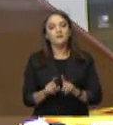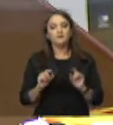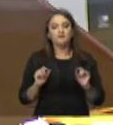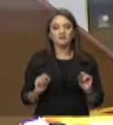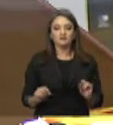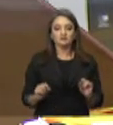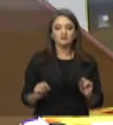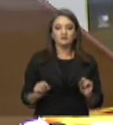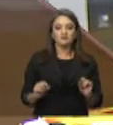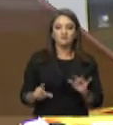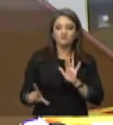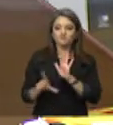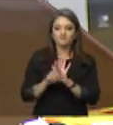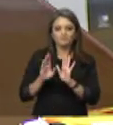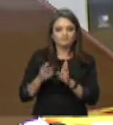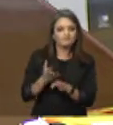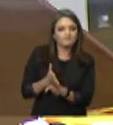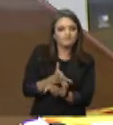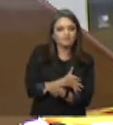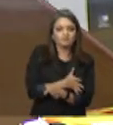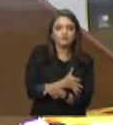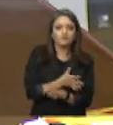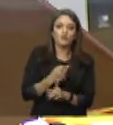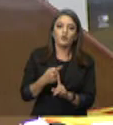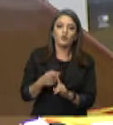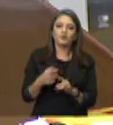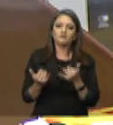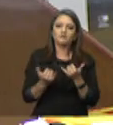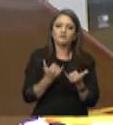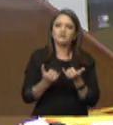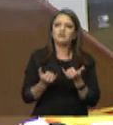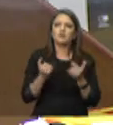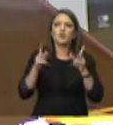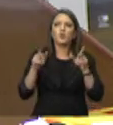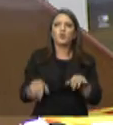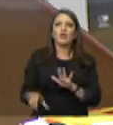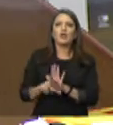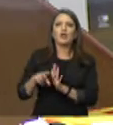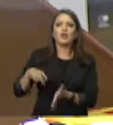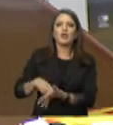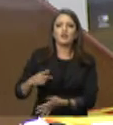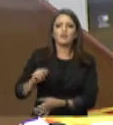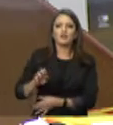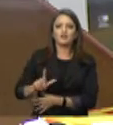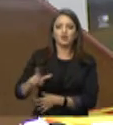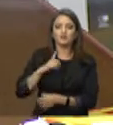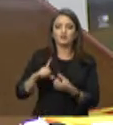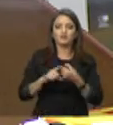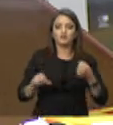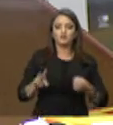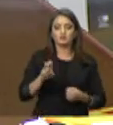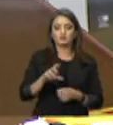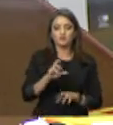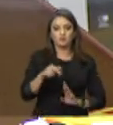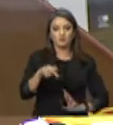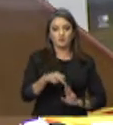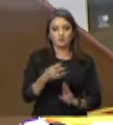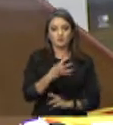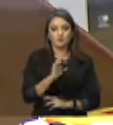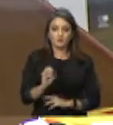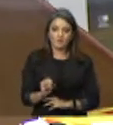contrário tal diploma retroativo por ser assimilável a ideia de lei penal contida no Artigo 5º inciso 40 da Constituição